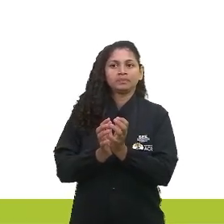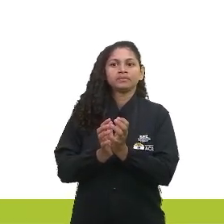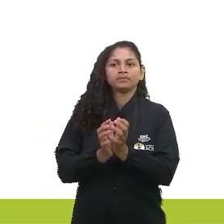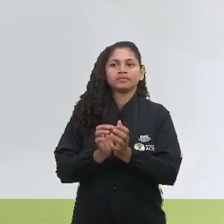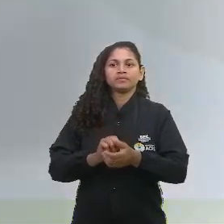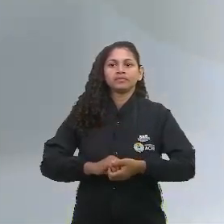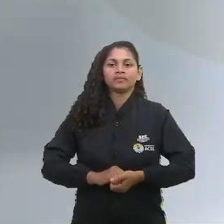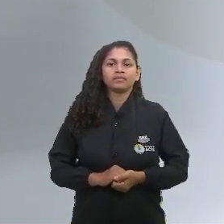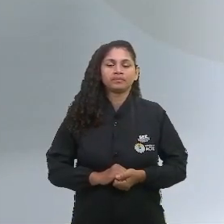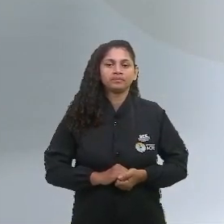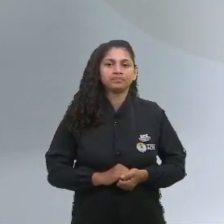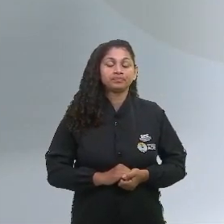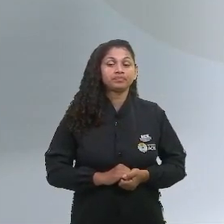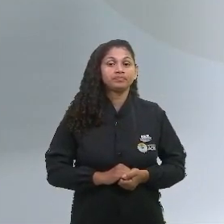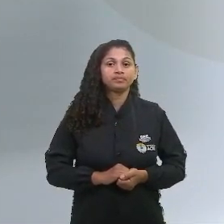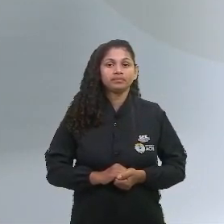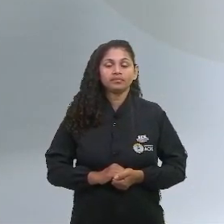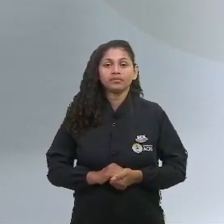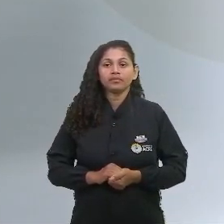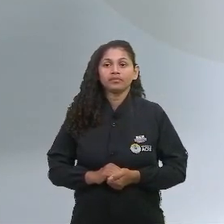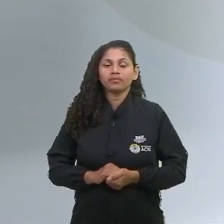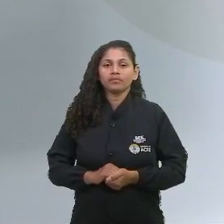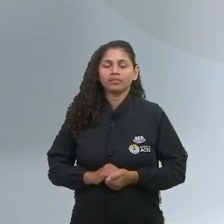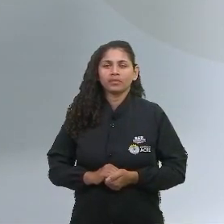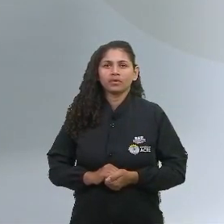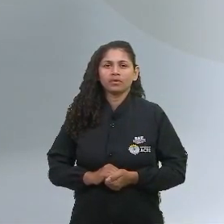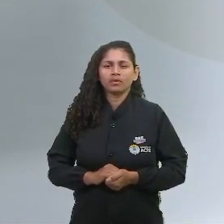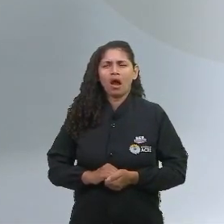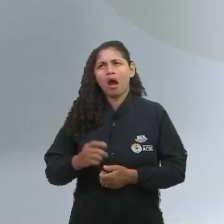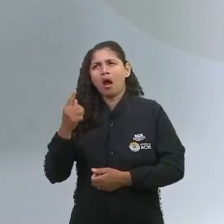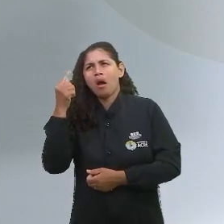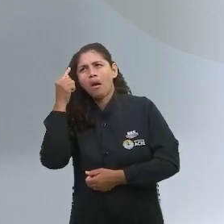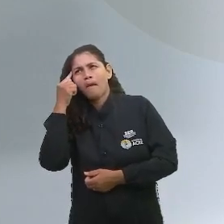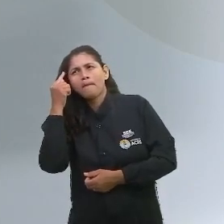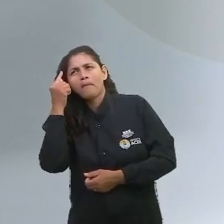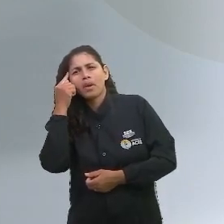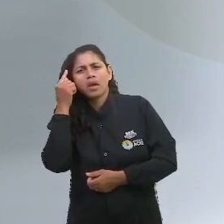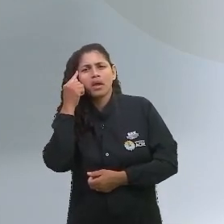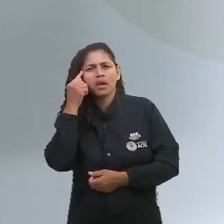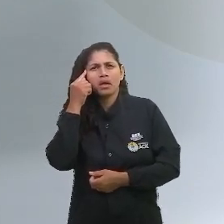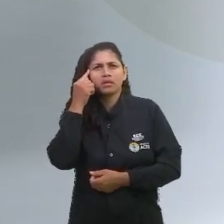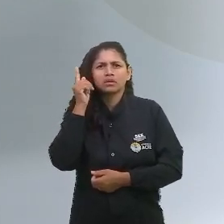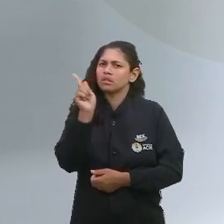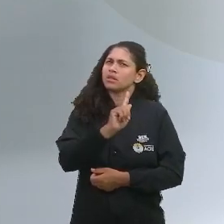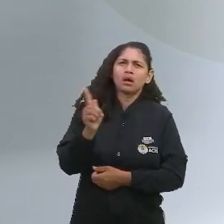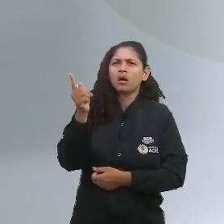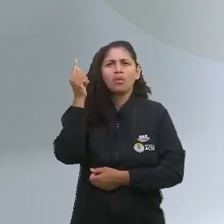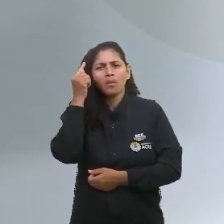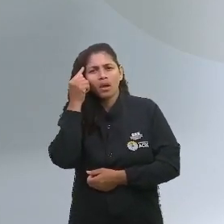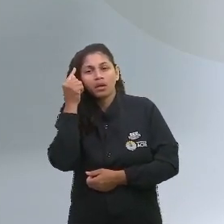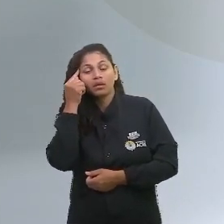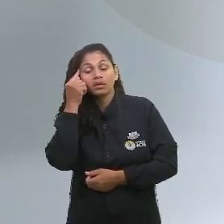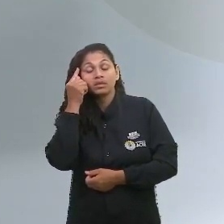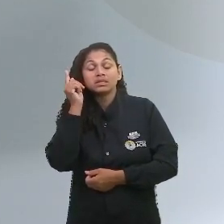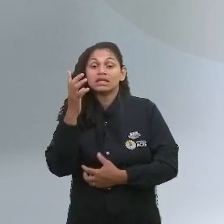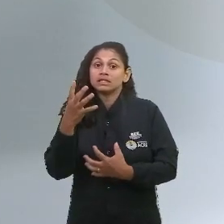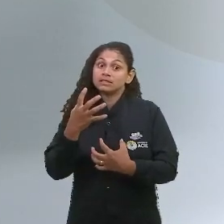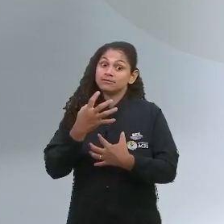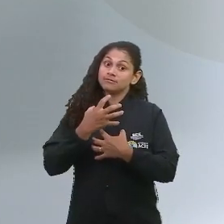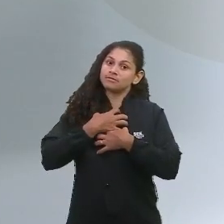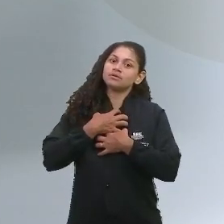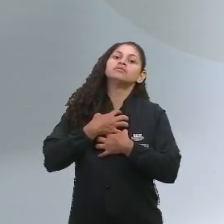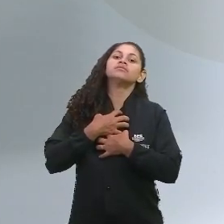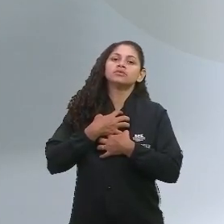de senti-lo. Então, a questão não é se ele pensa ou se ele não pensa, é se ele sente ou se ele não